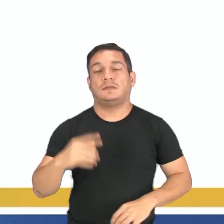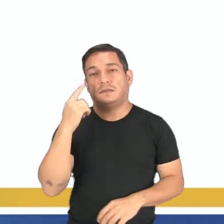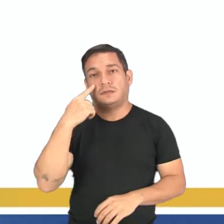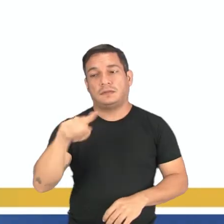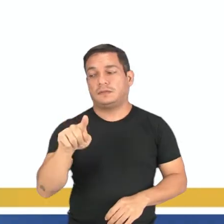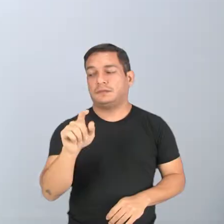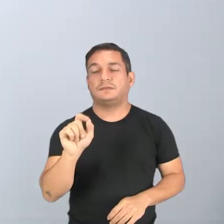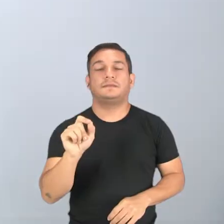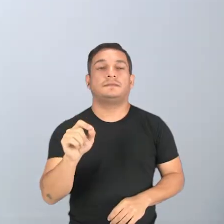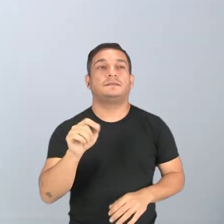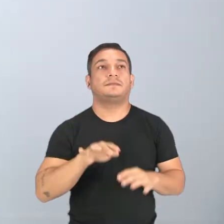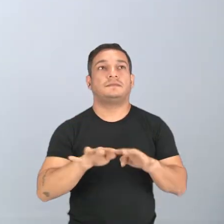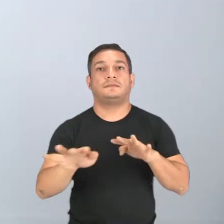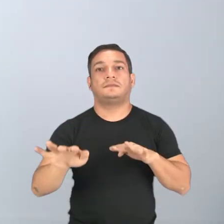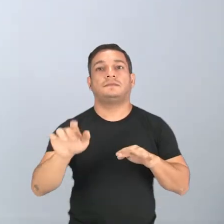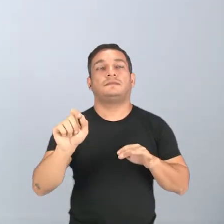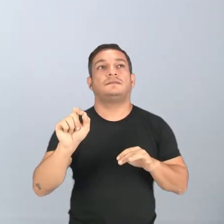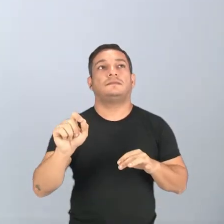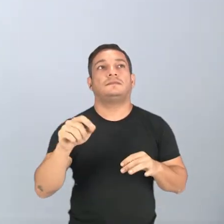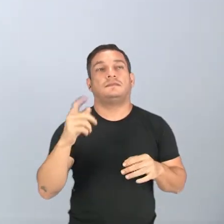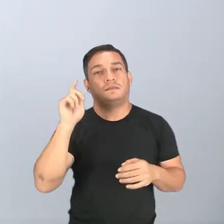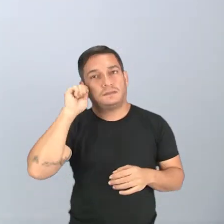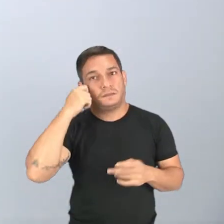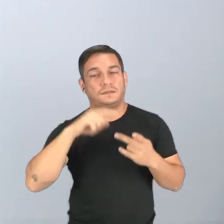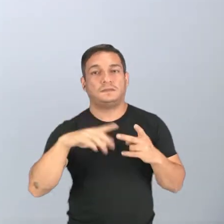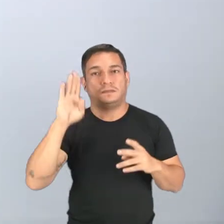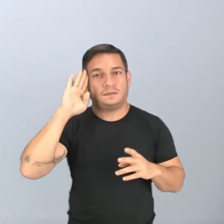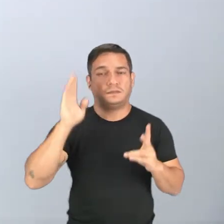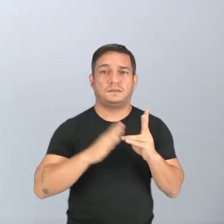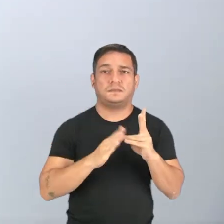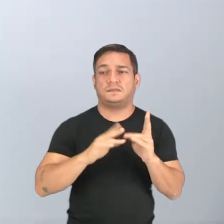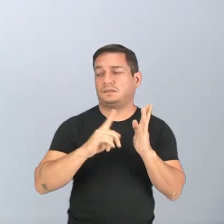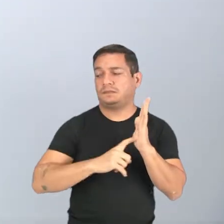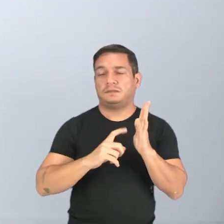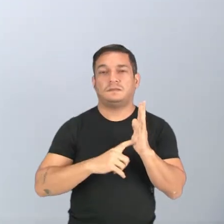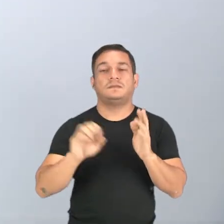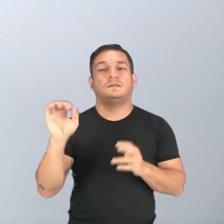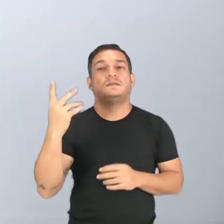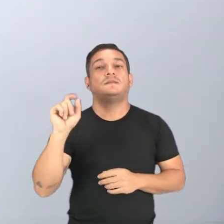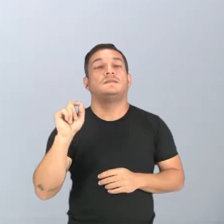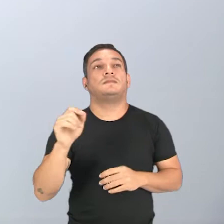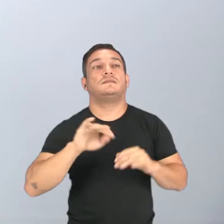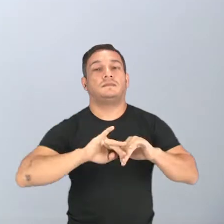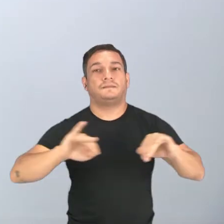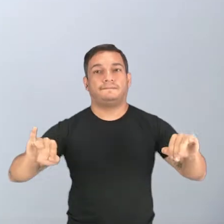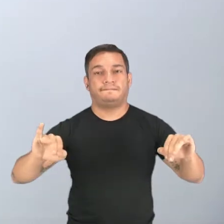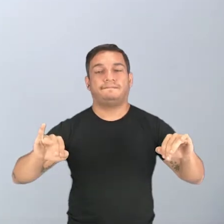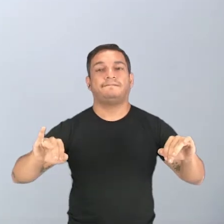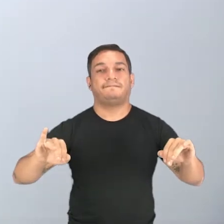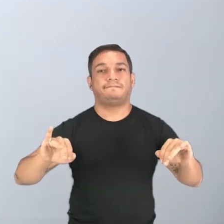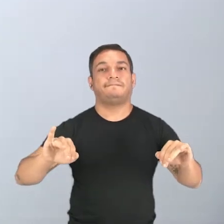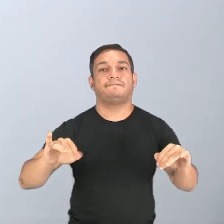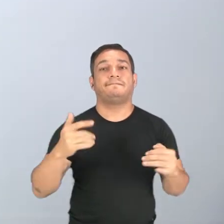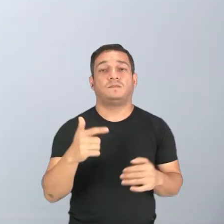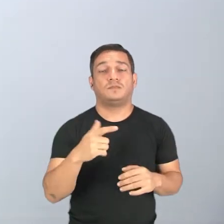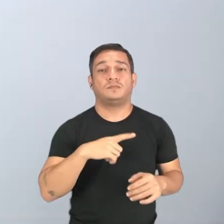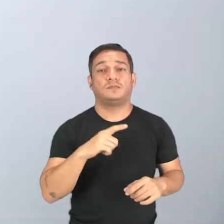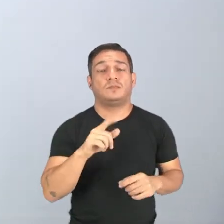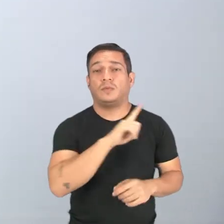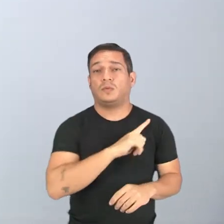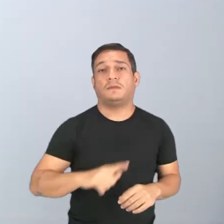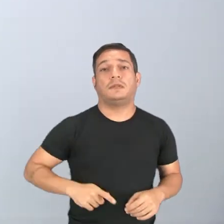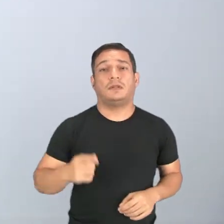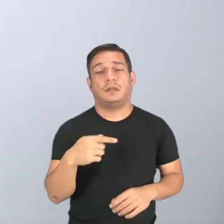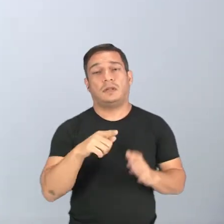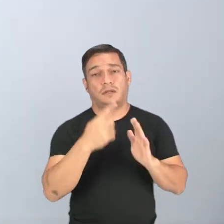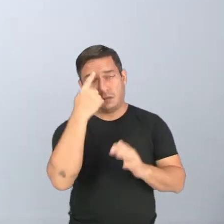Então, os movimentos revolucionários, tanto de negros, quanto de índios, quanto de brancos, aconteciam, que eles se separaram, tinham pertencentes, e aí o governo ia lá